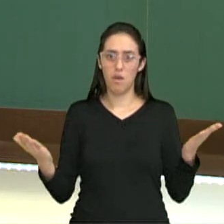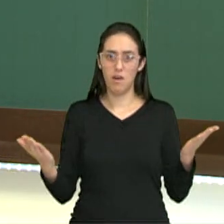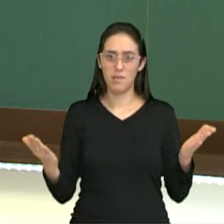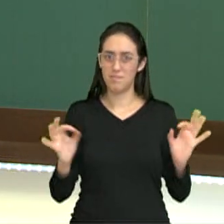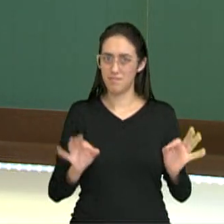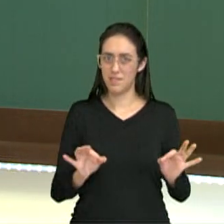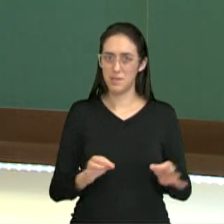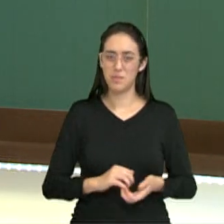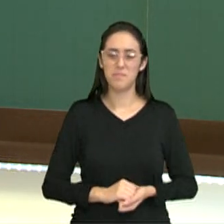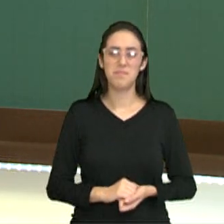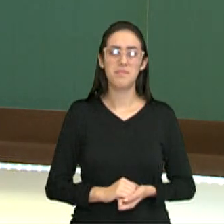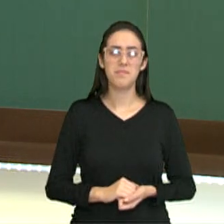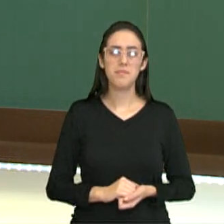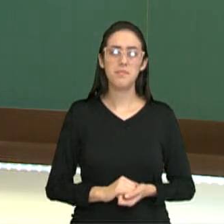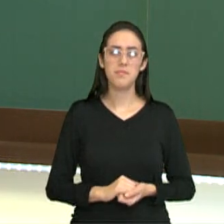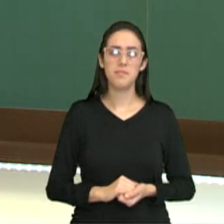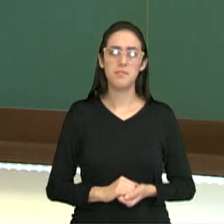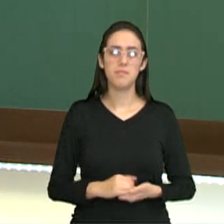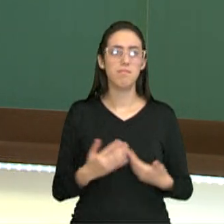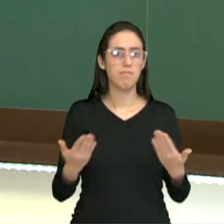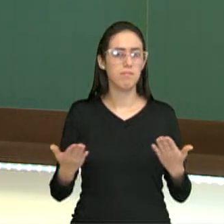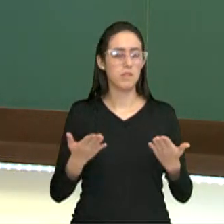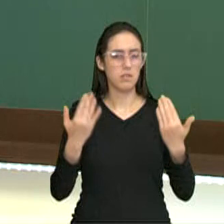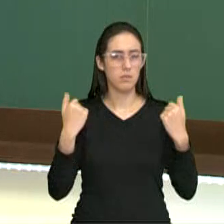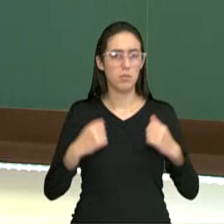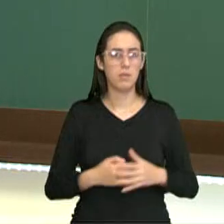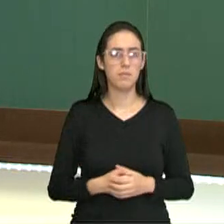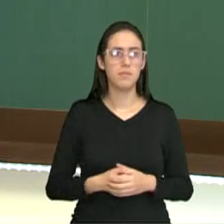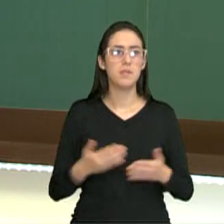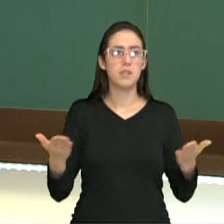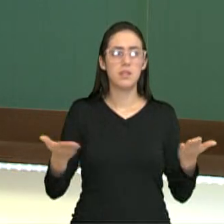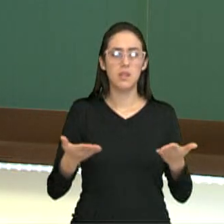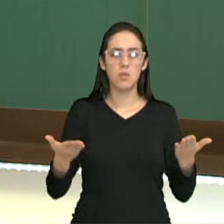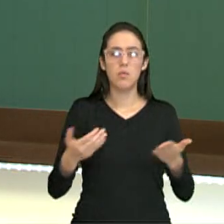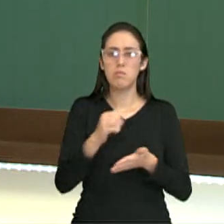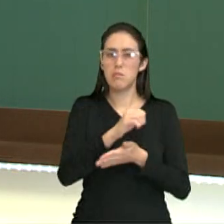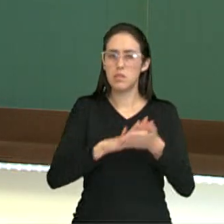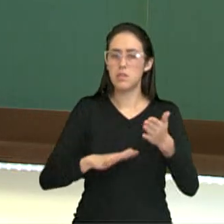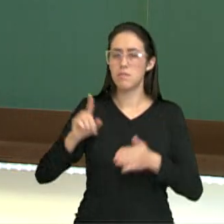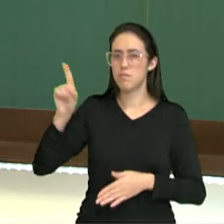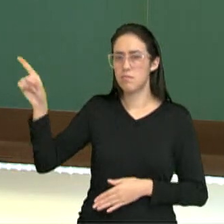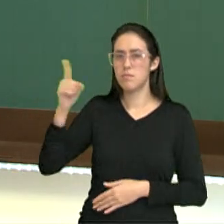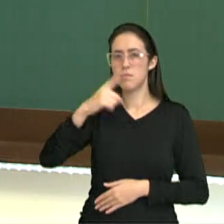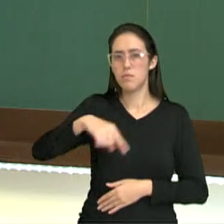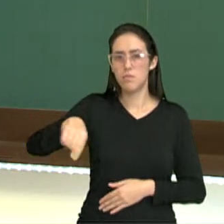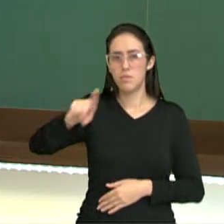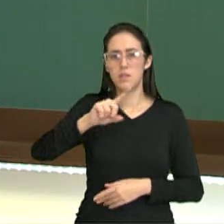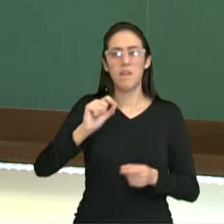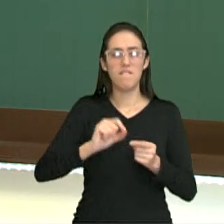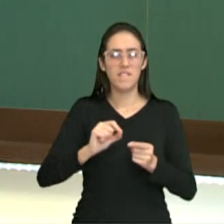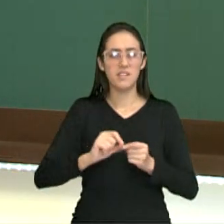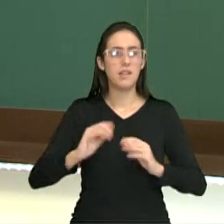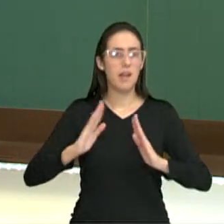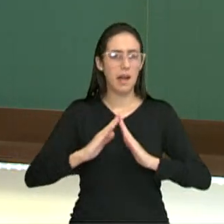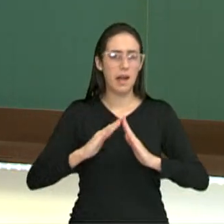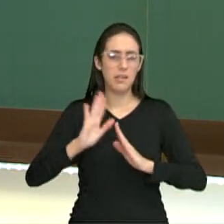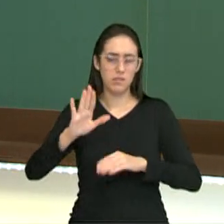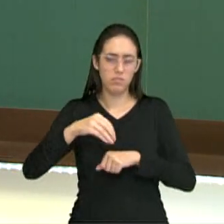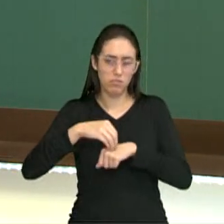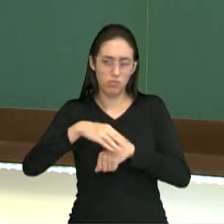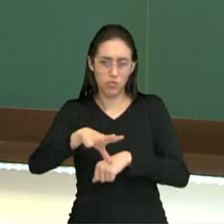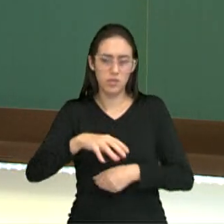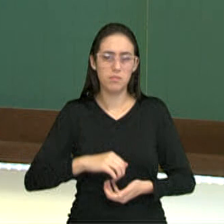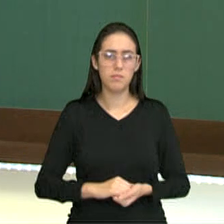sólido. Tranquilo, gente? Então, vamos lá. Um exercício aqui para vocês fazerem mão na massa em casa. Vou dar uma sugestão para